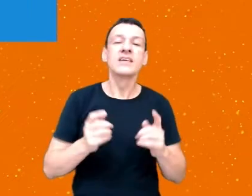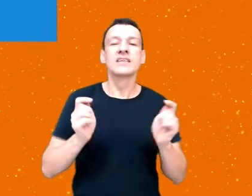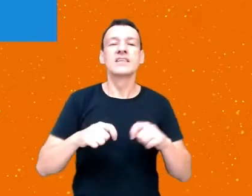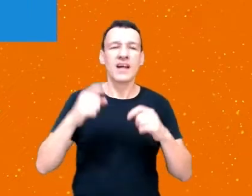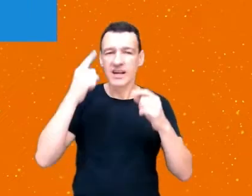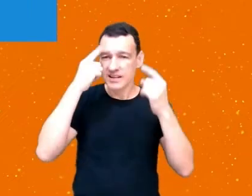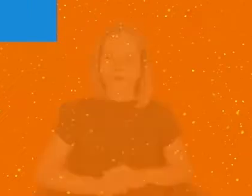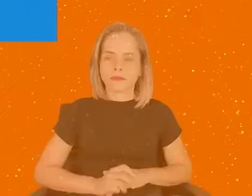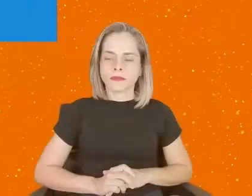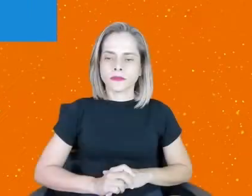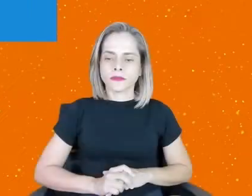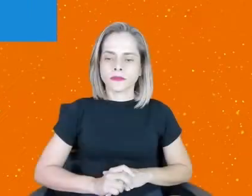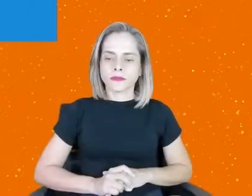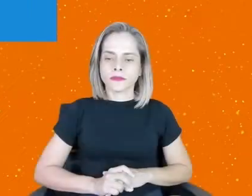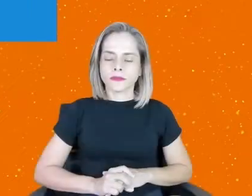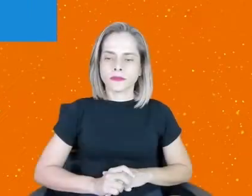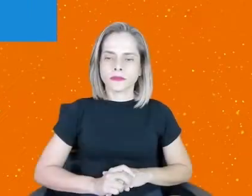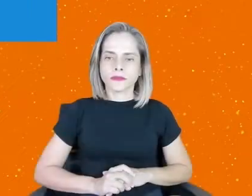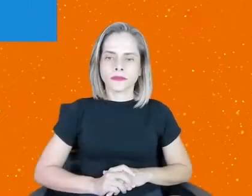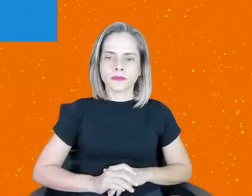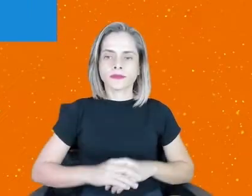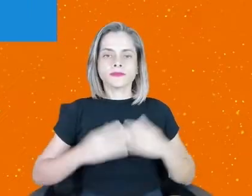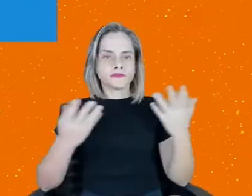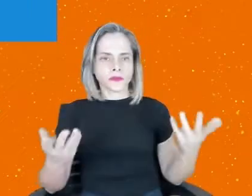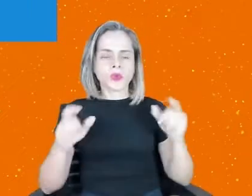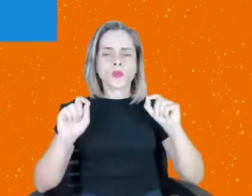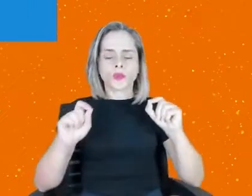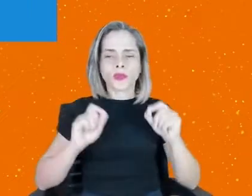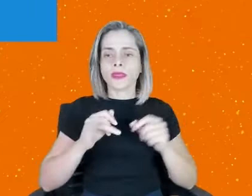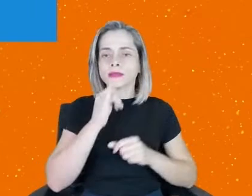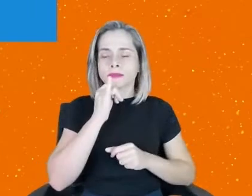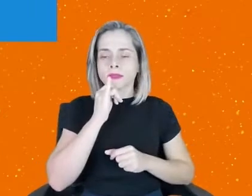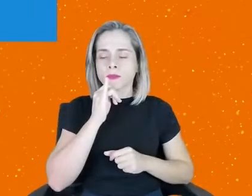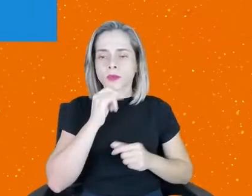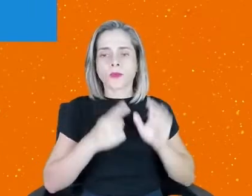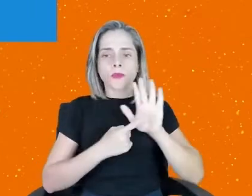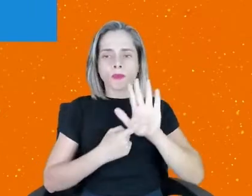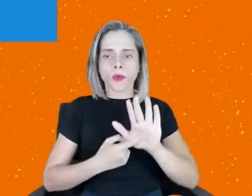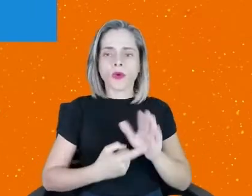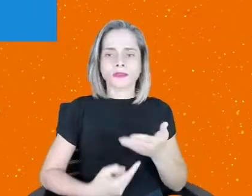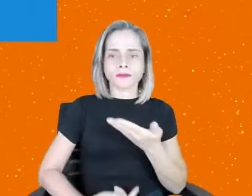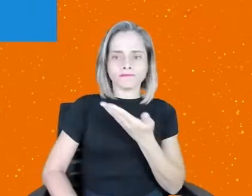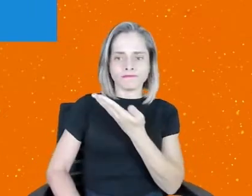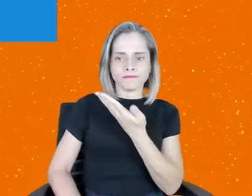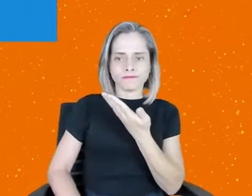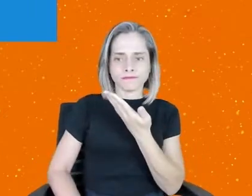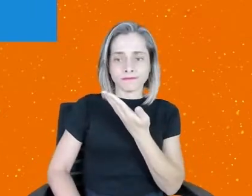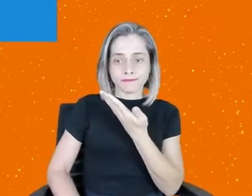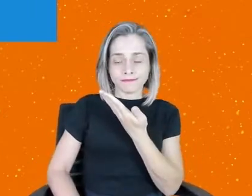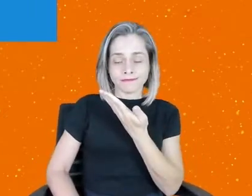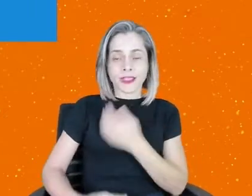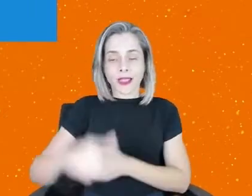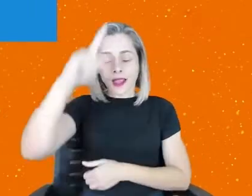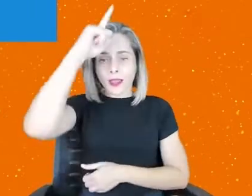facilitar suas análises então aqui por exemplo na Alemanha você tem aí as várias várias várias